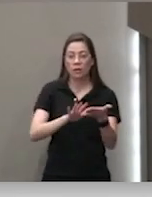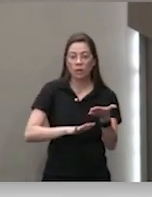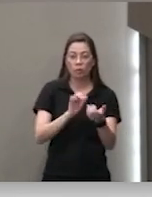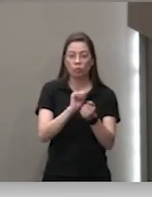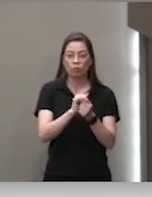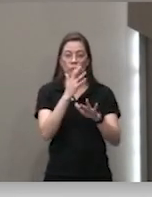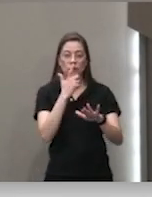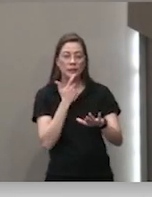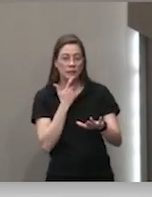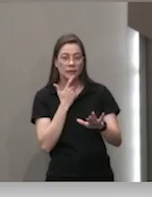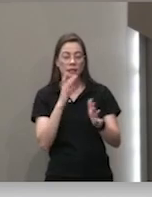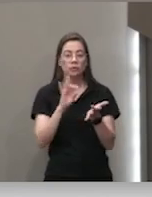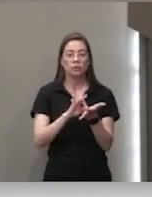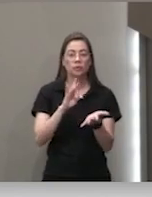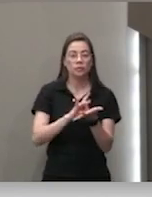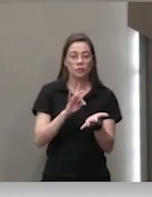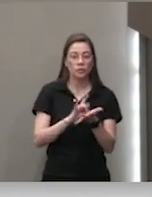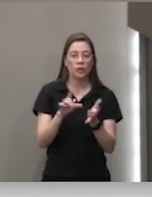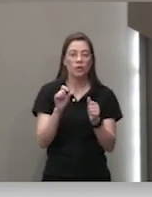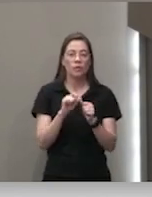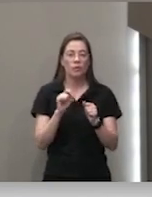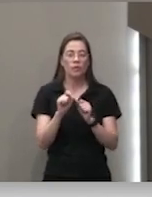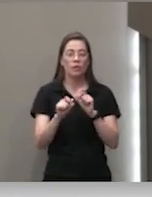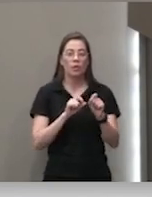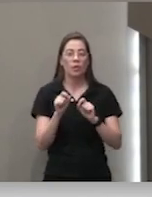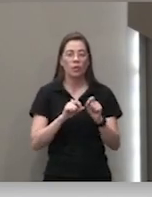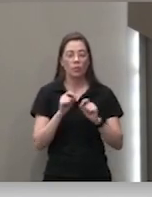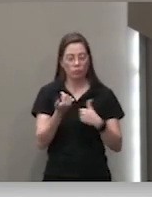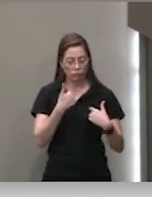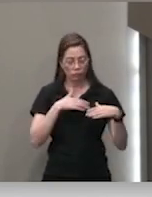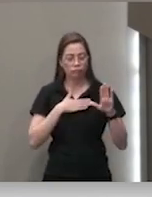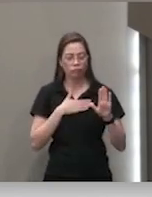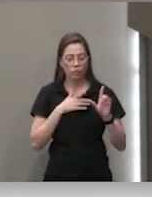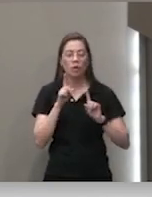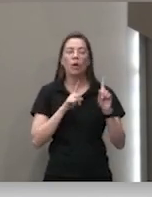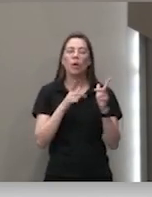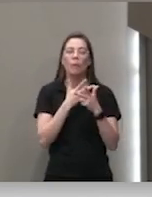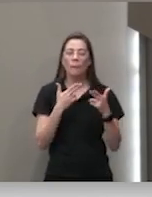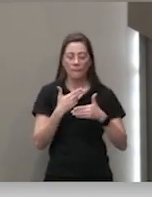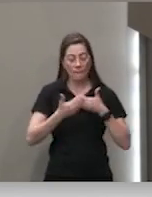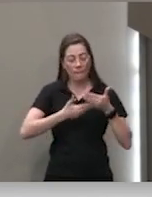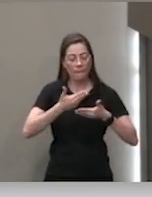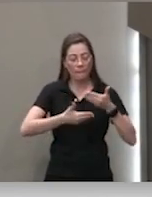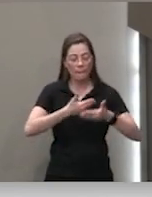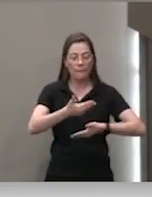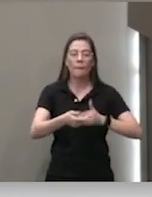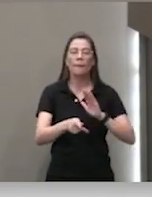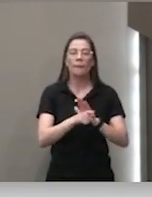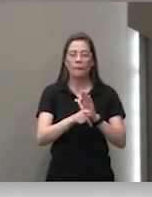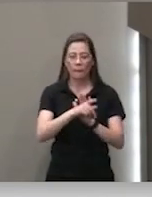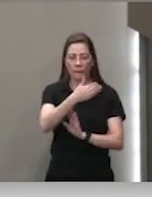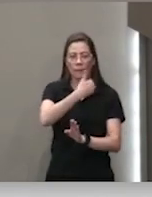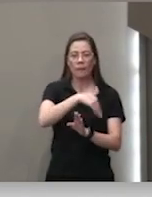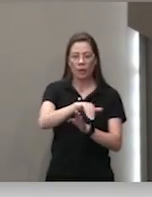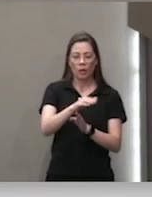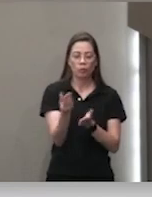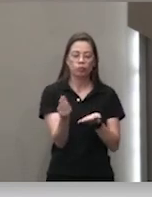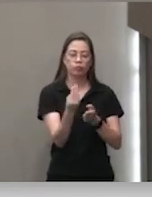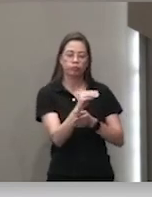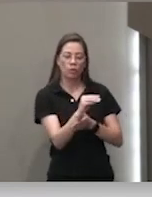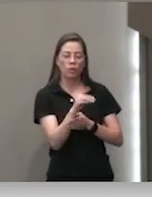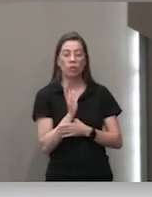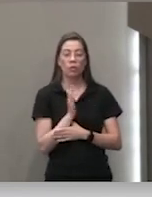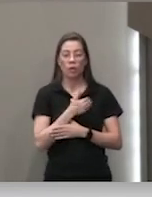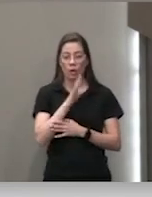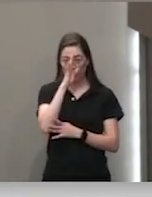crianças. E, de fato, ele fez, ele cumpriu com algumas etapas das corridas de rua, ele colocou essa ideia